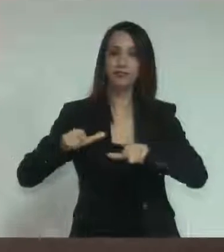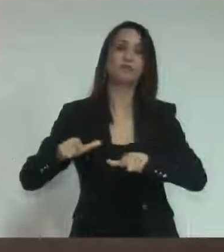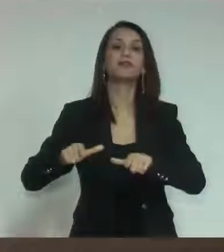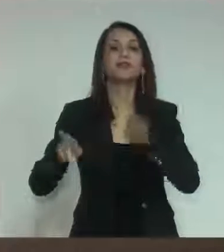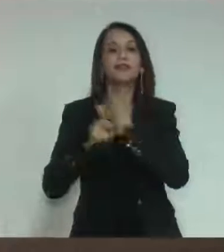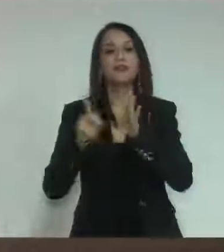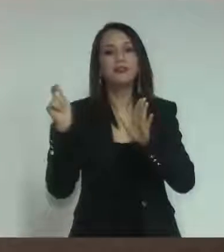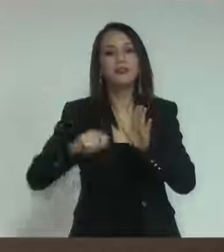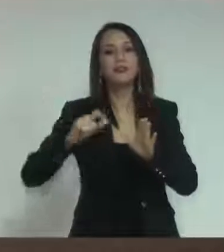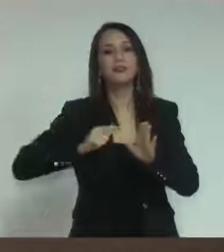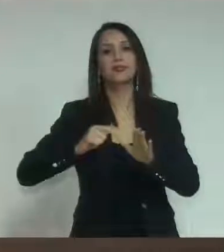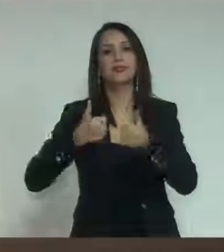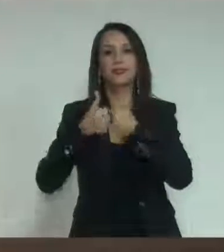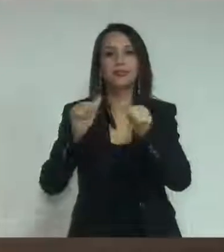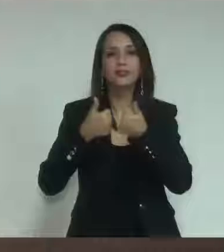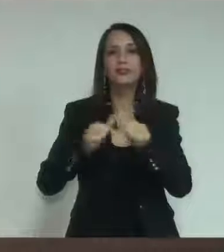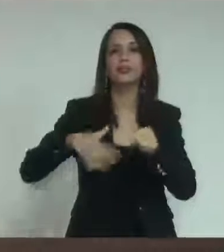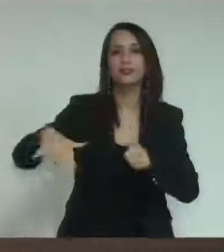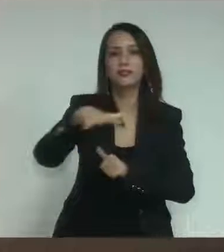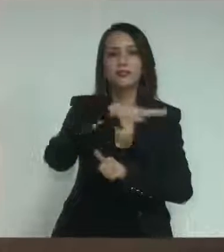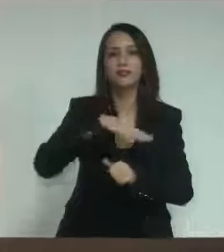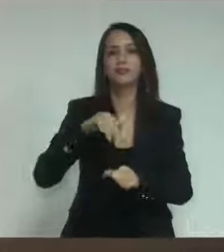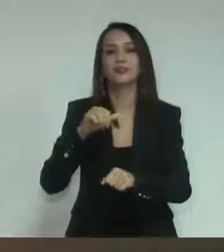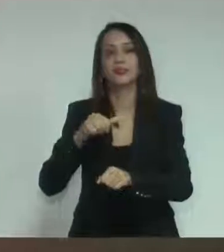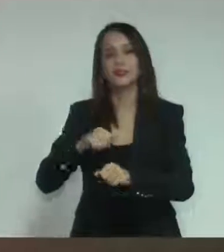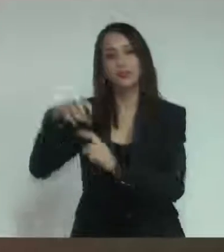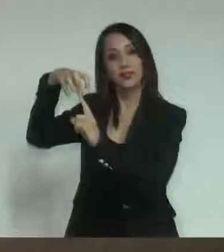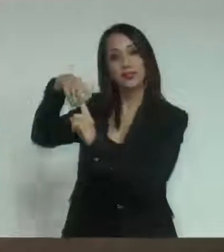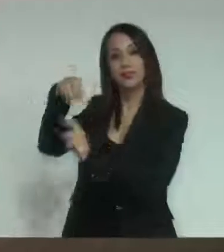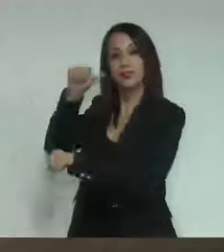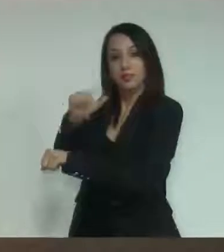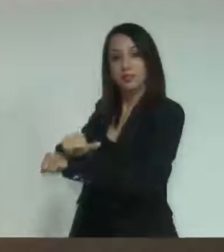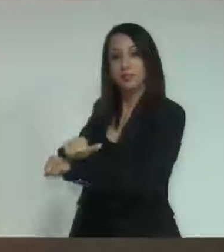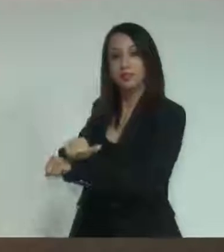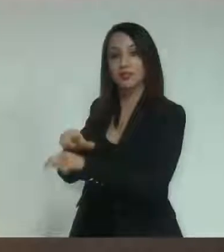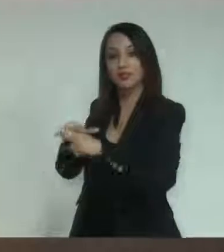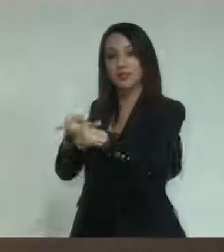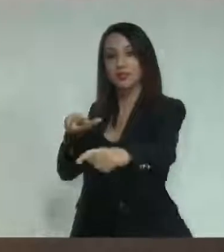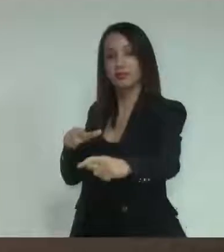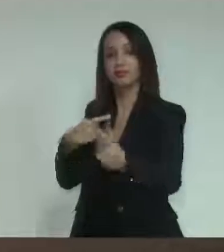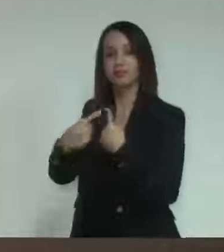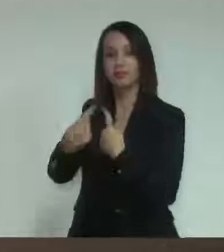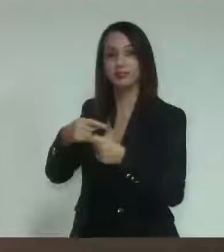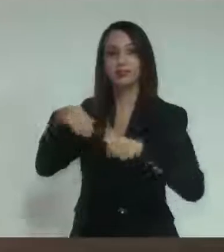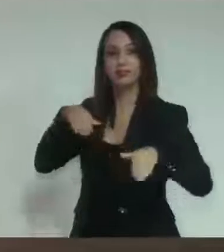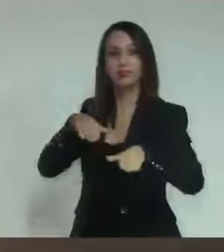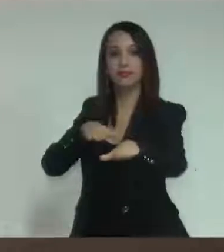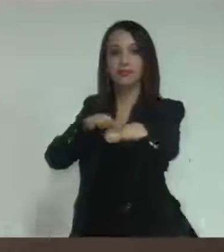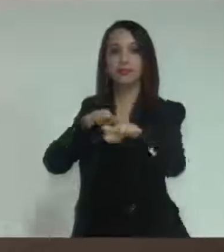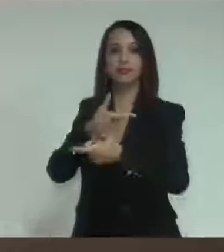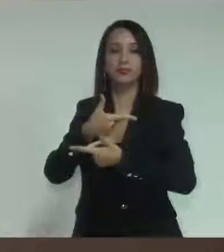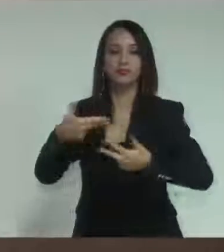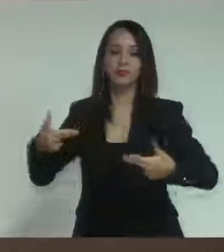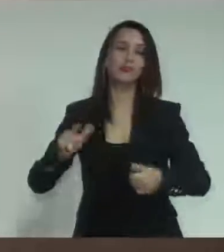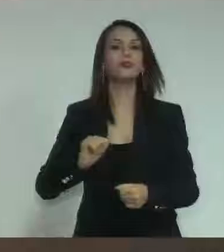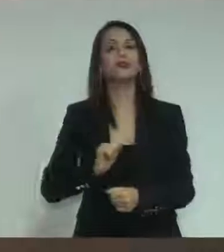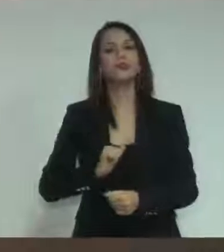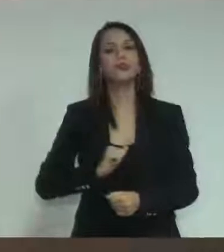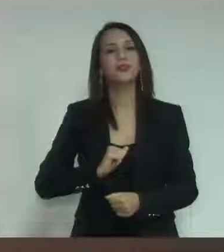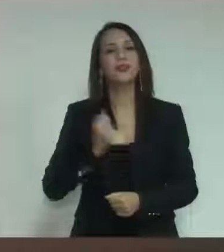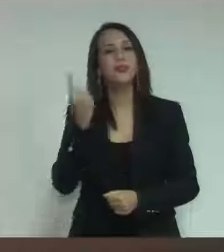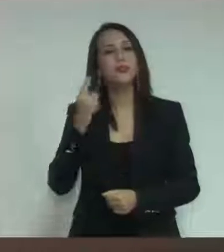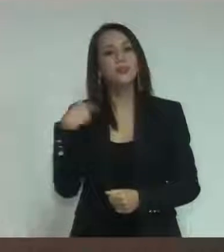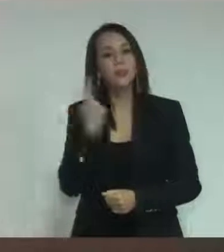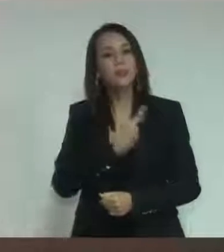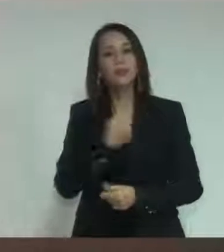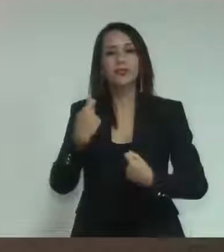veículos, terminais, estações, pontos de paradas, vias principais, acessos e operação. Então aqui a primeira dica que a gente precisa melhorar